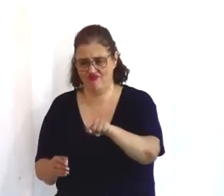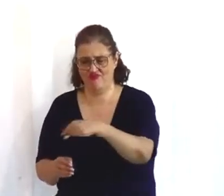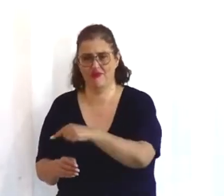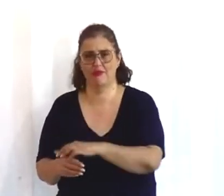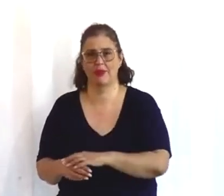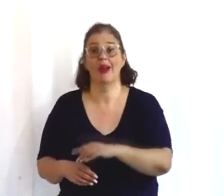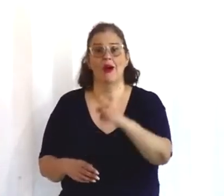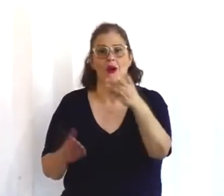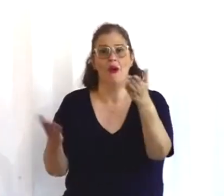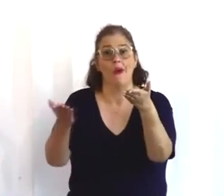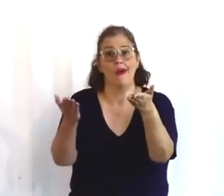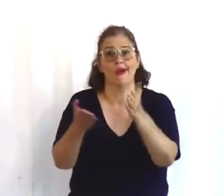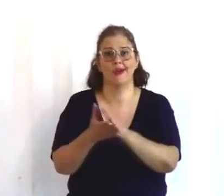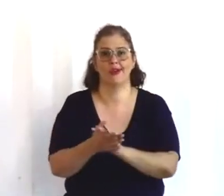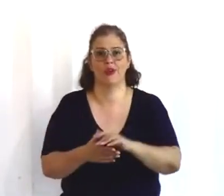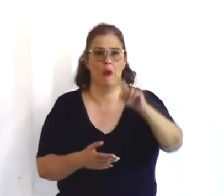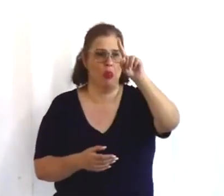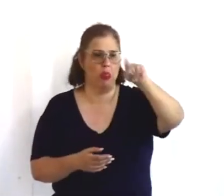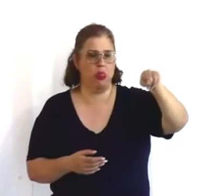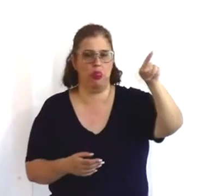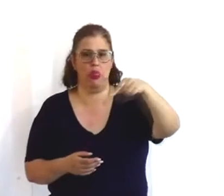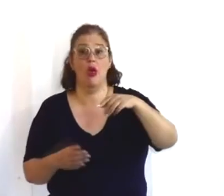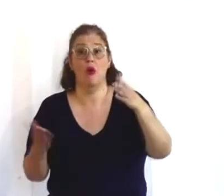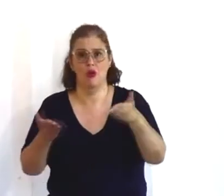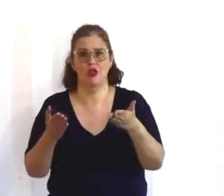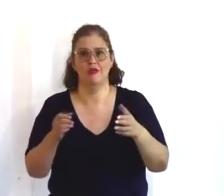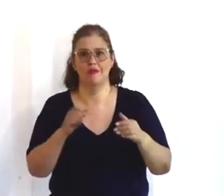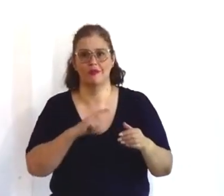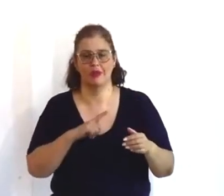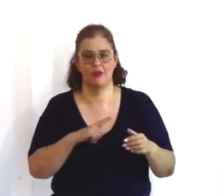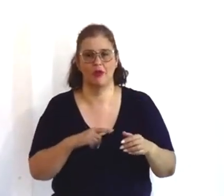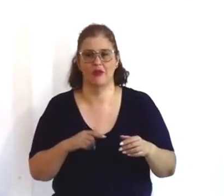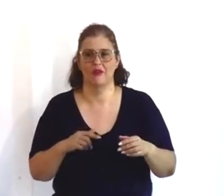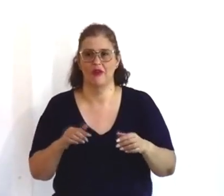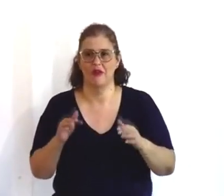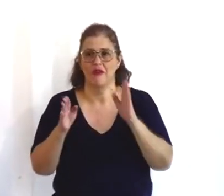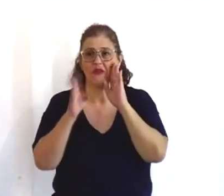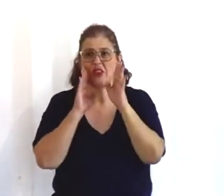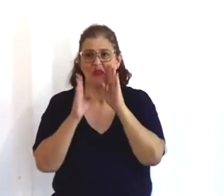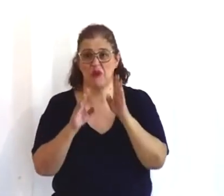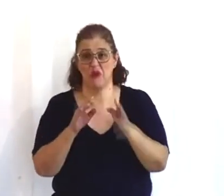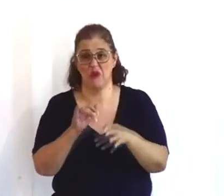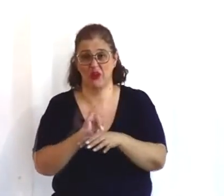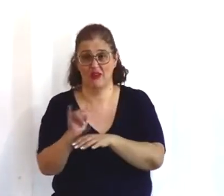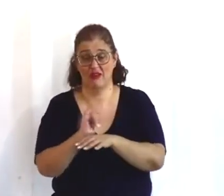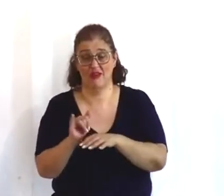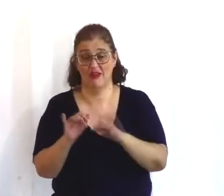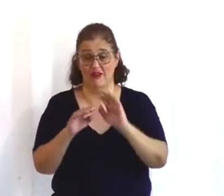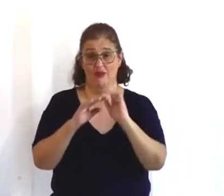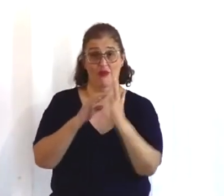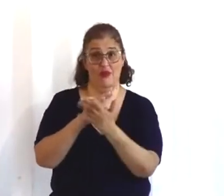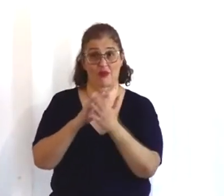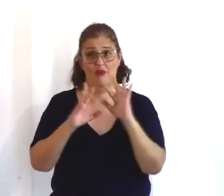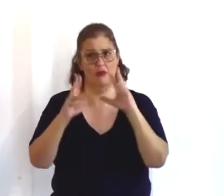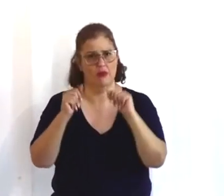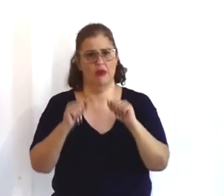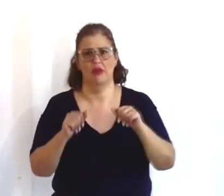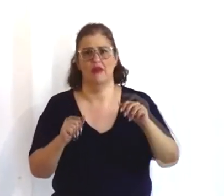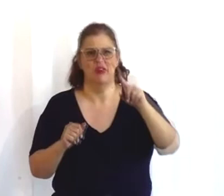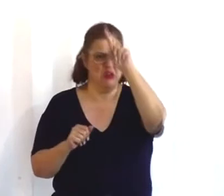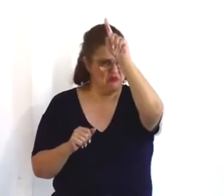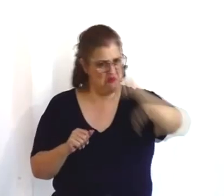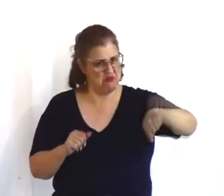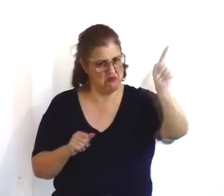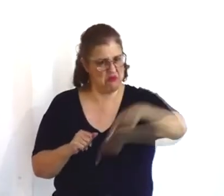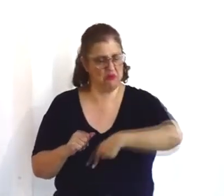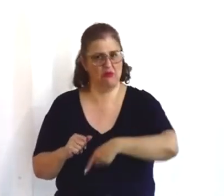cancela fulano. Teve muita gente cancelada aí ultimamente. Jesus não vai cancelar o seu nome, porque é Ele que colocou e você foi escolhido